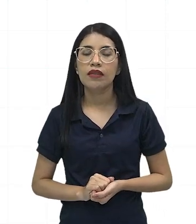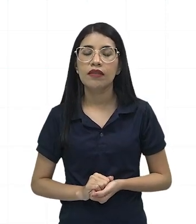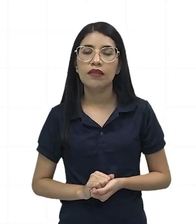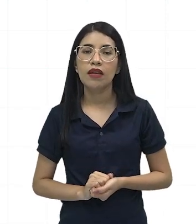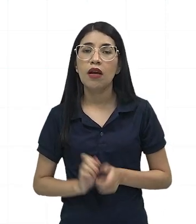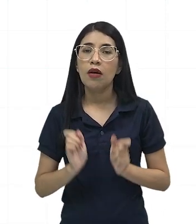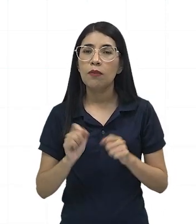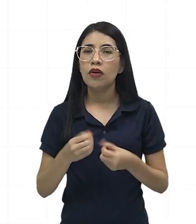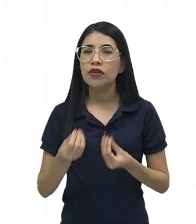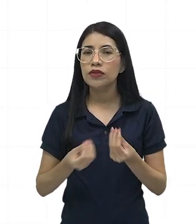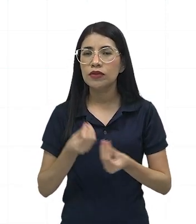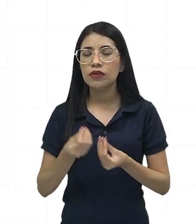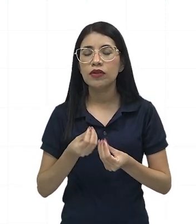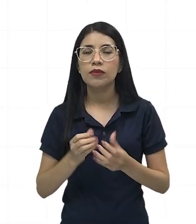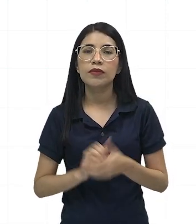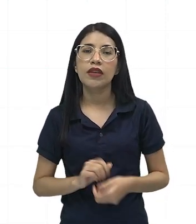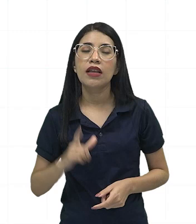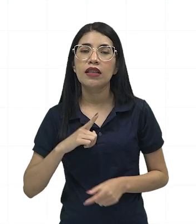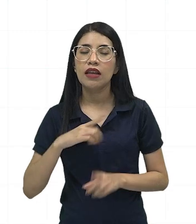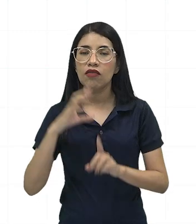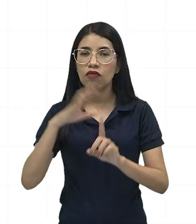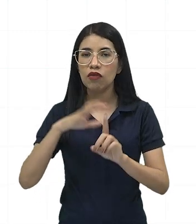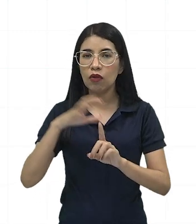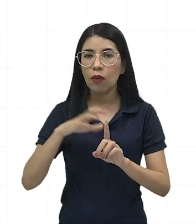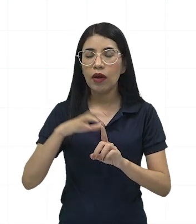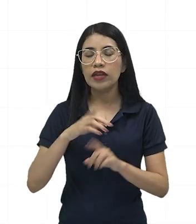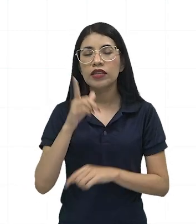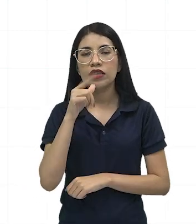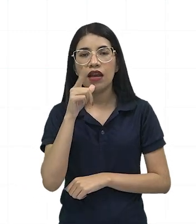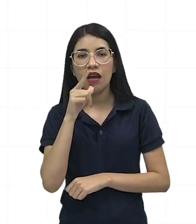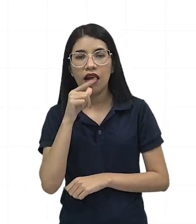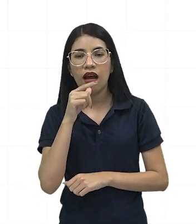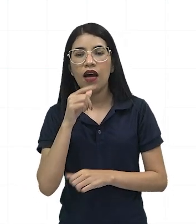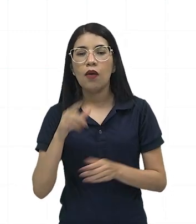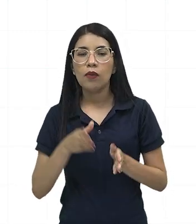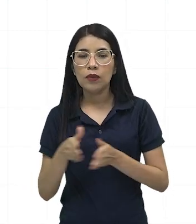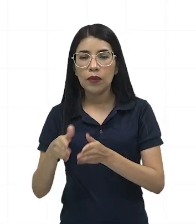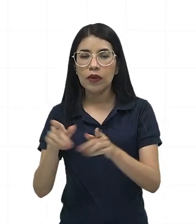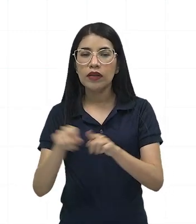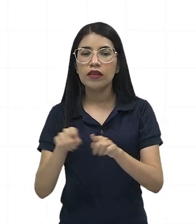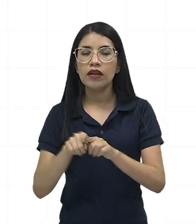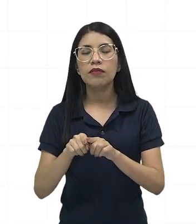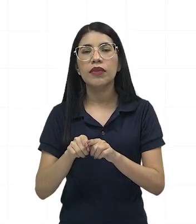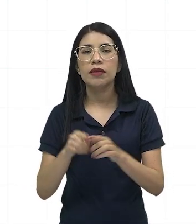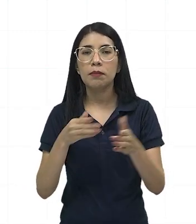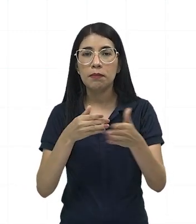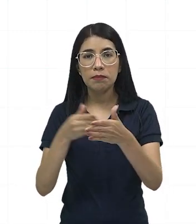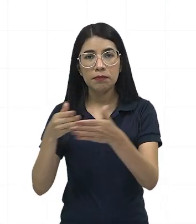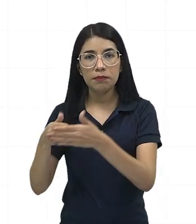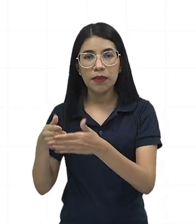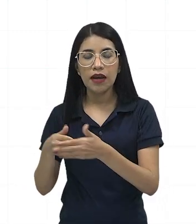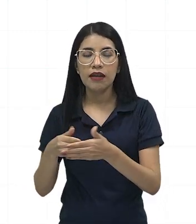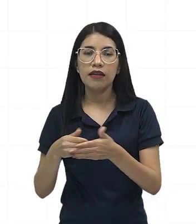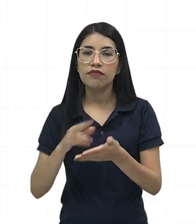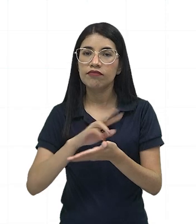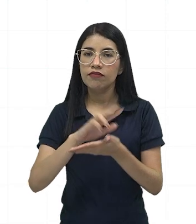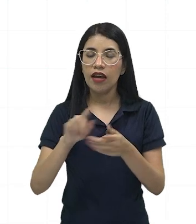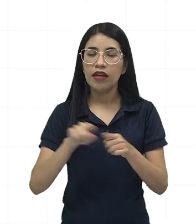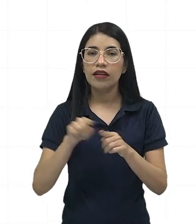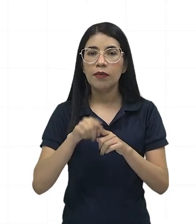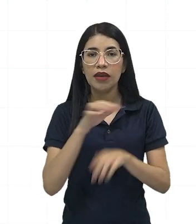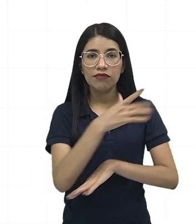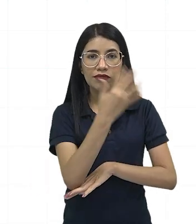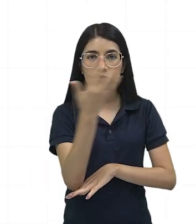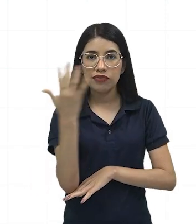Então pode ser formado devido à influência de corpos de água, barreiras geomorfológicas e